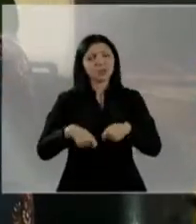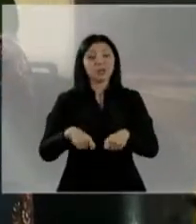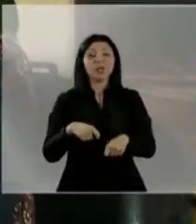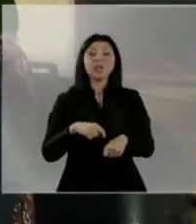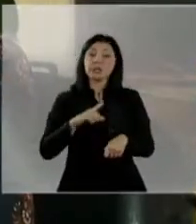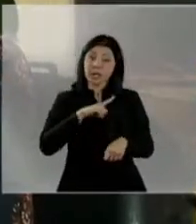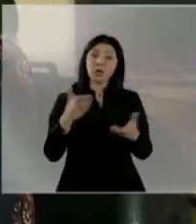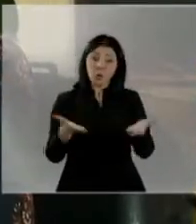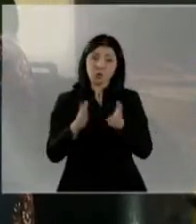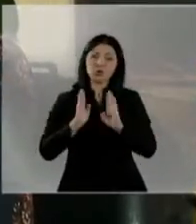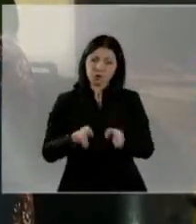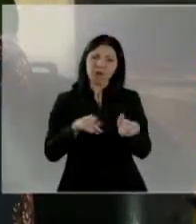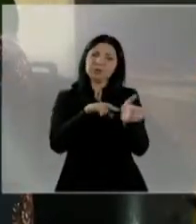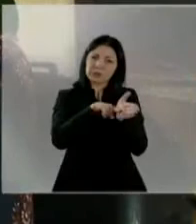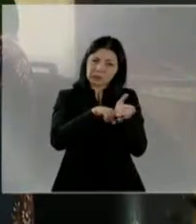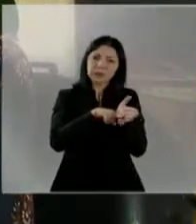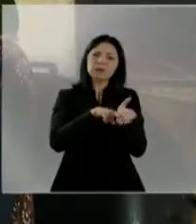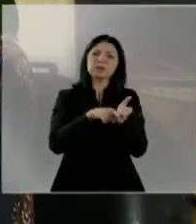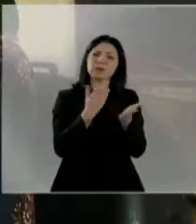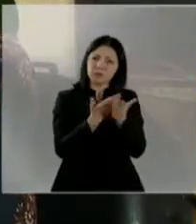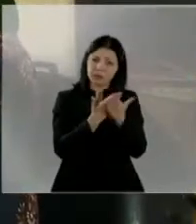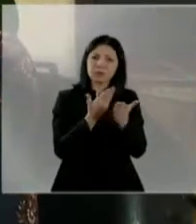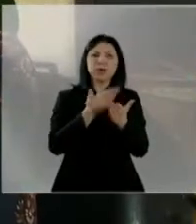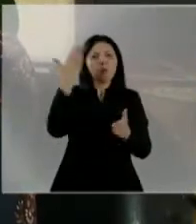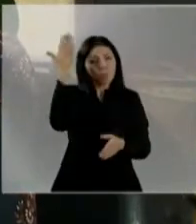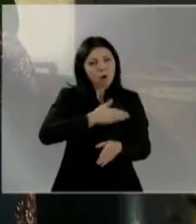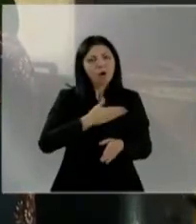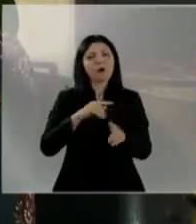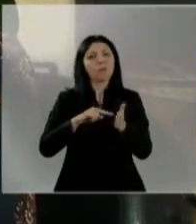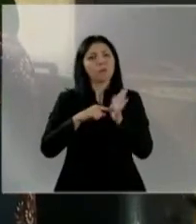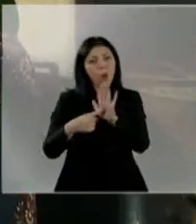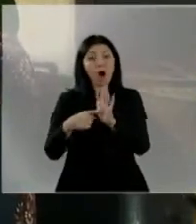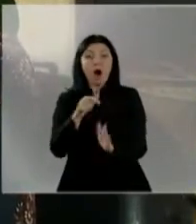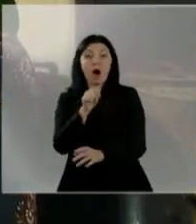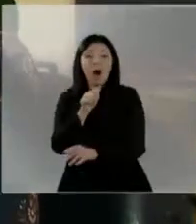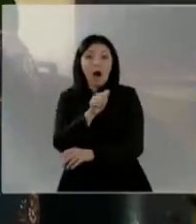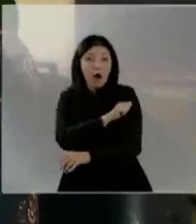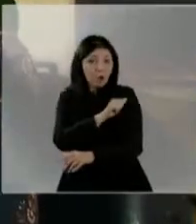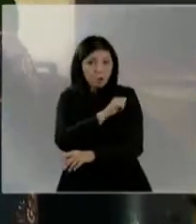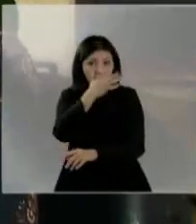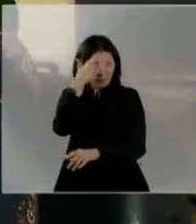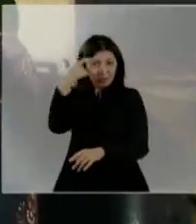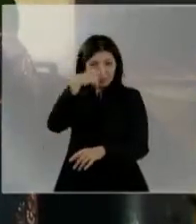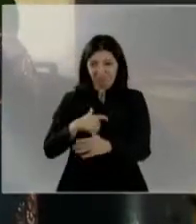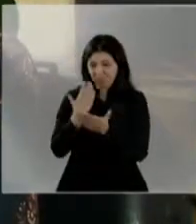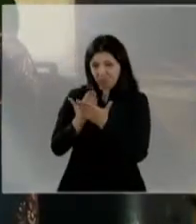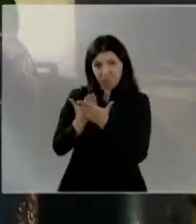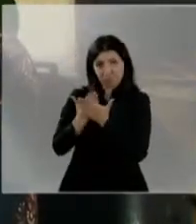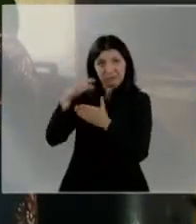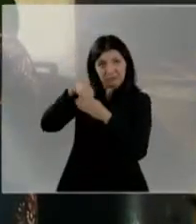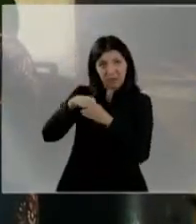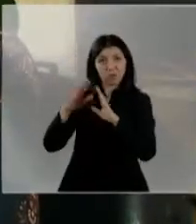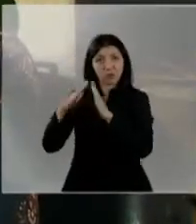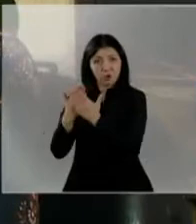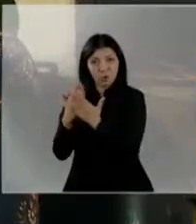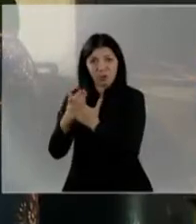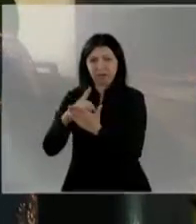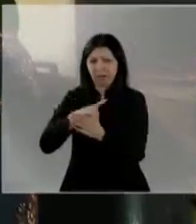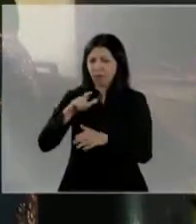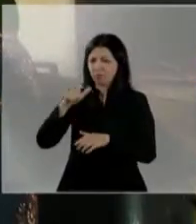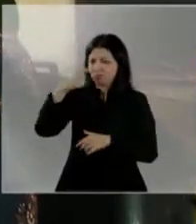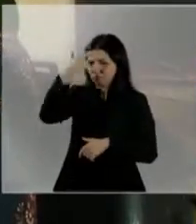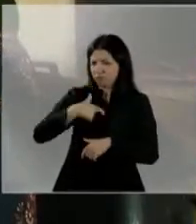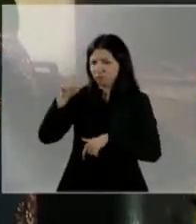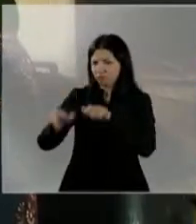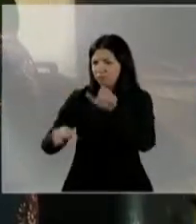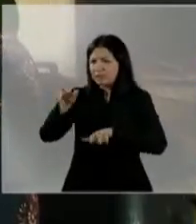A gente já tem hoje estudos, pesquisas que apontam que alunos que estudam numa escola que tem uma